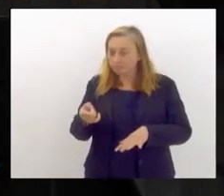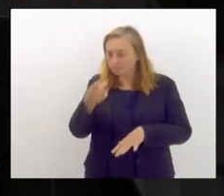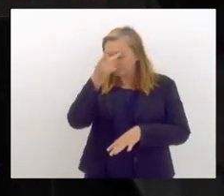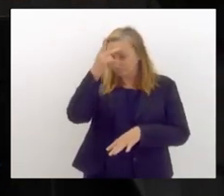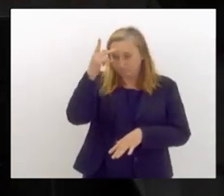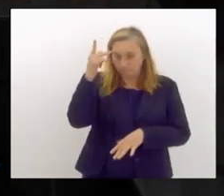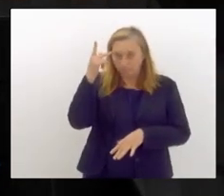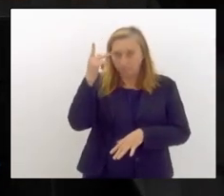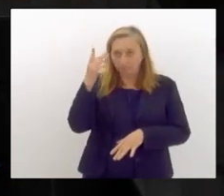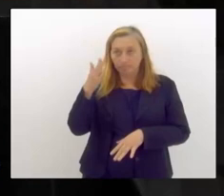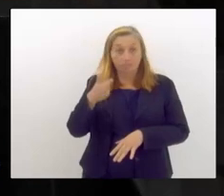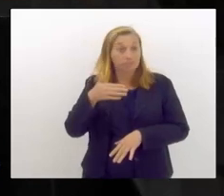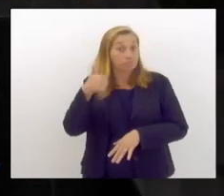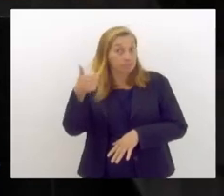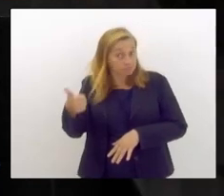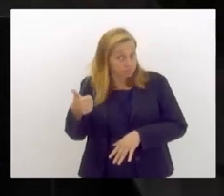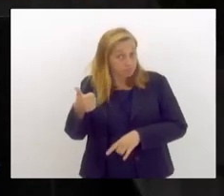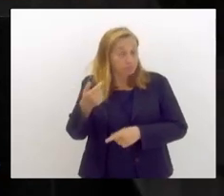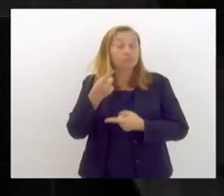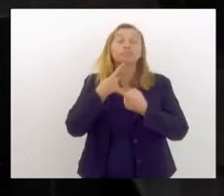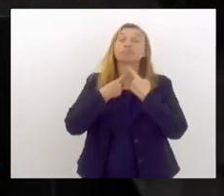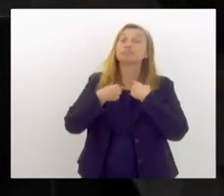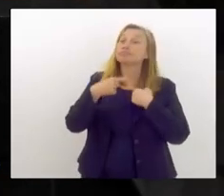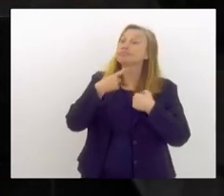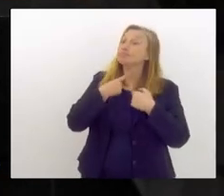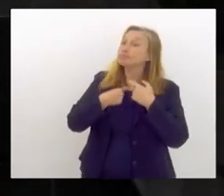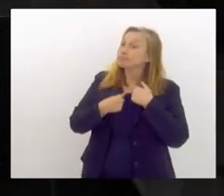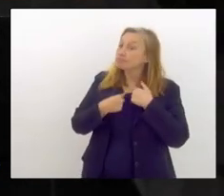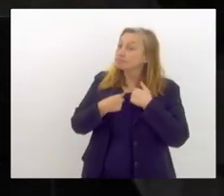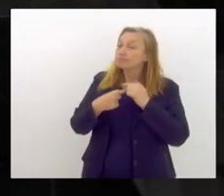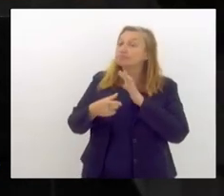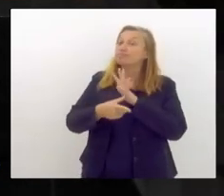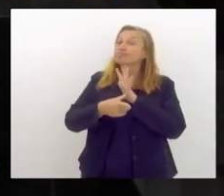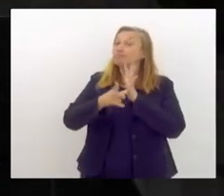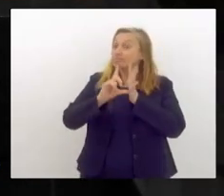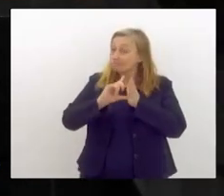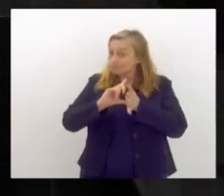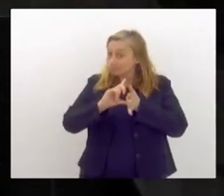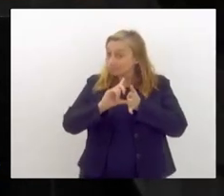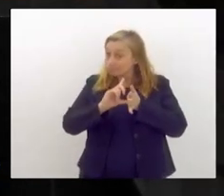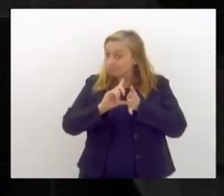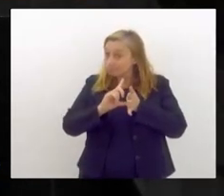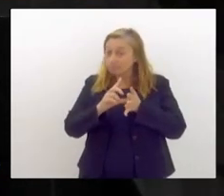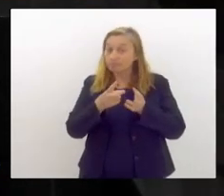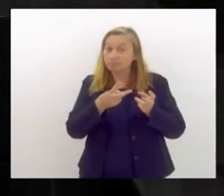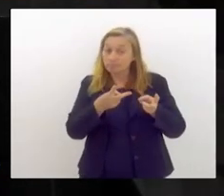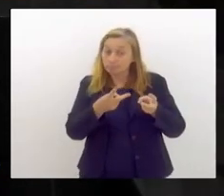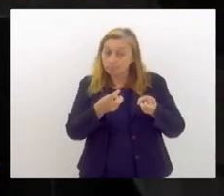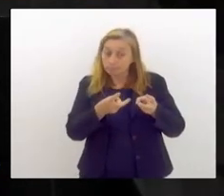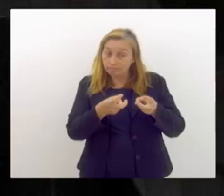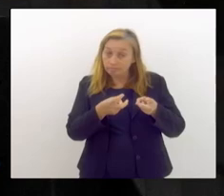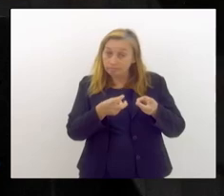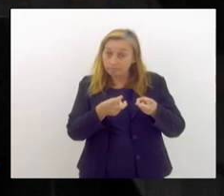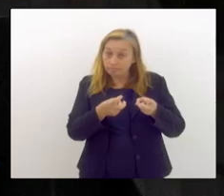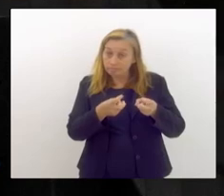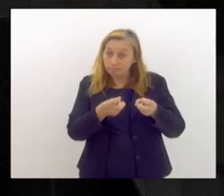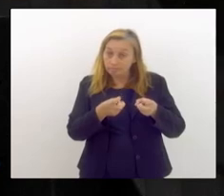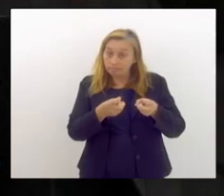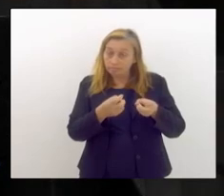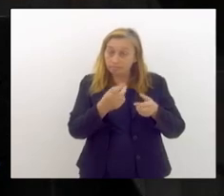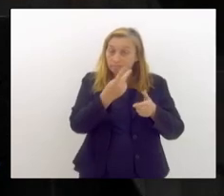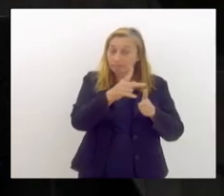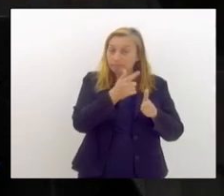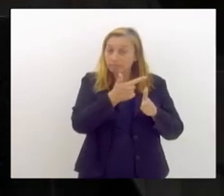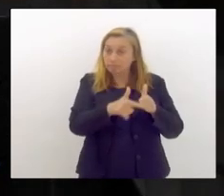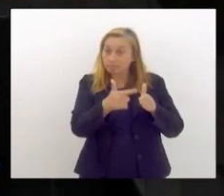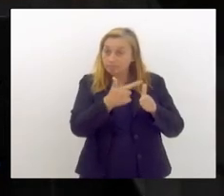preferível e é desejável que antes ele verifique os seus